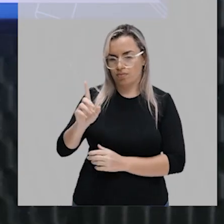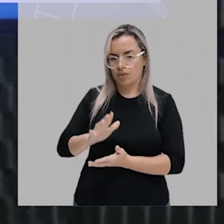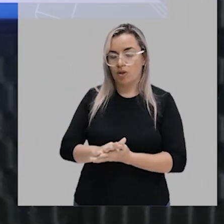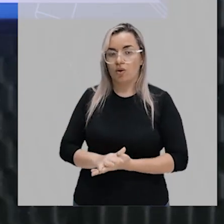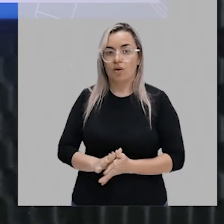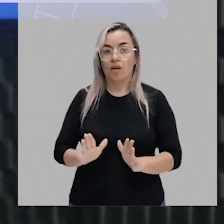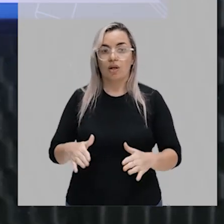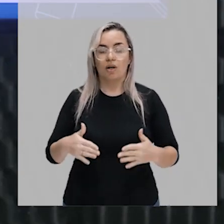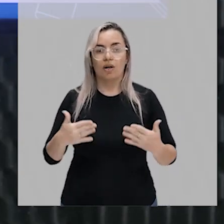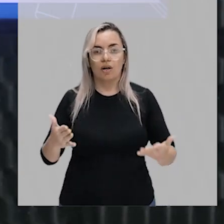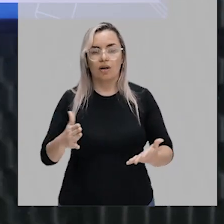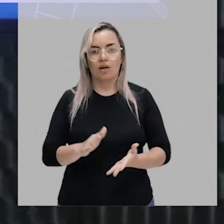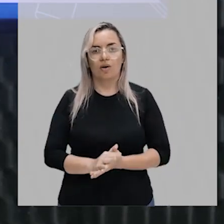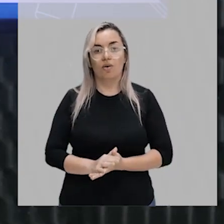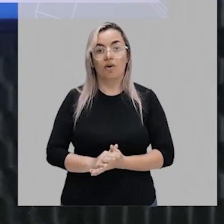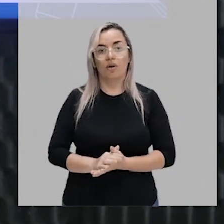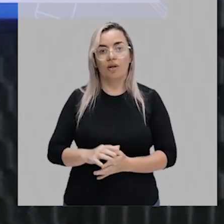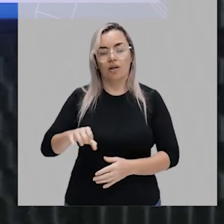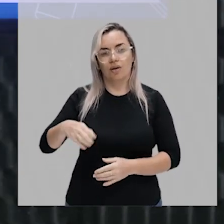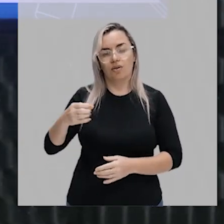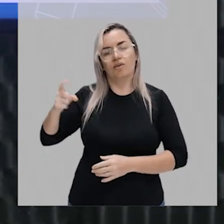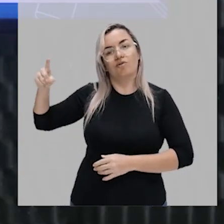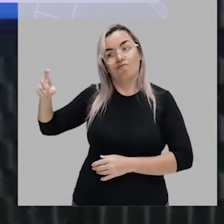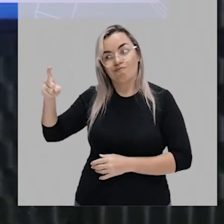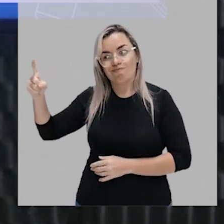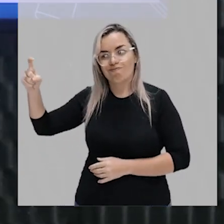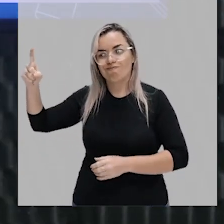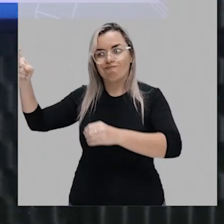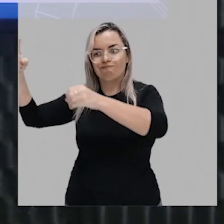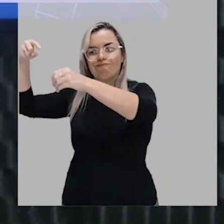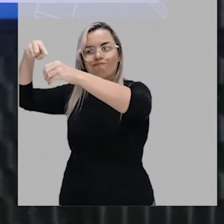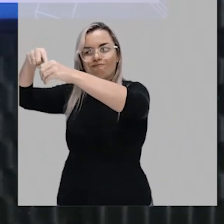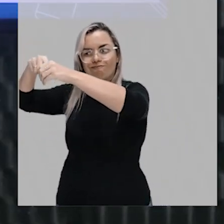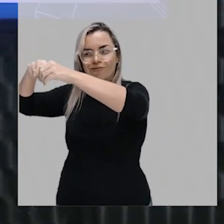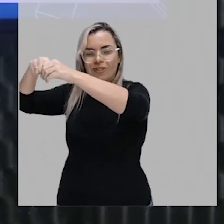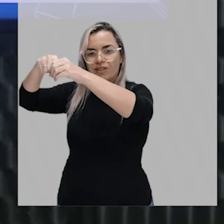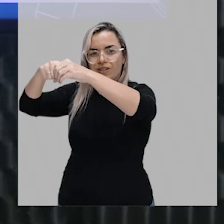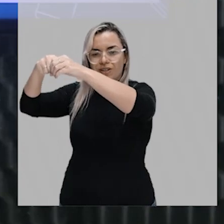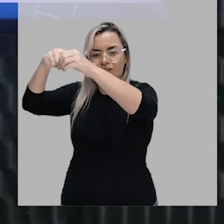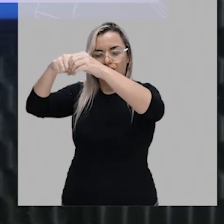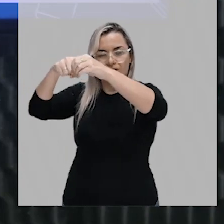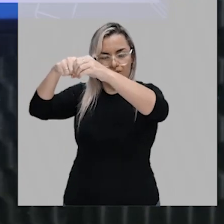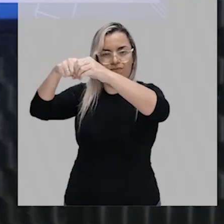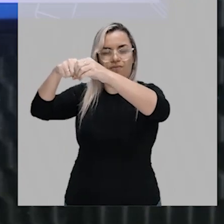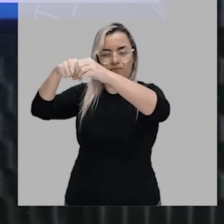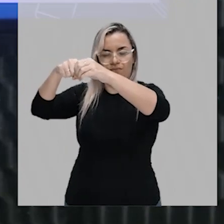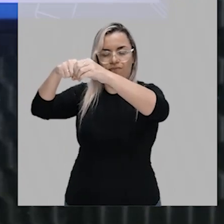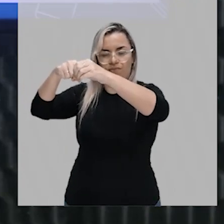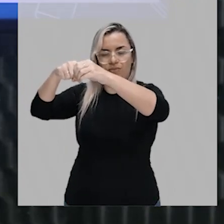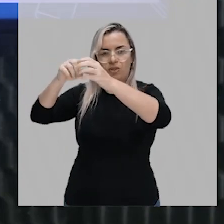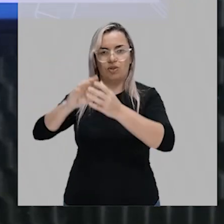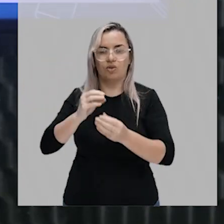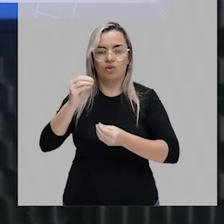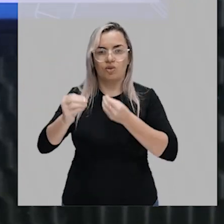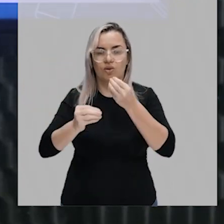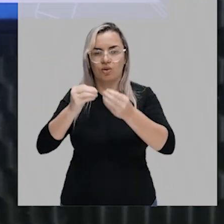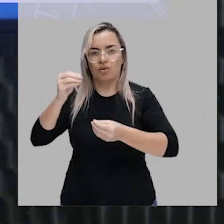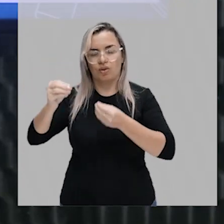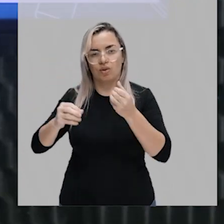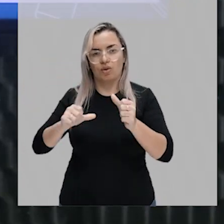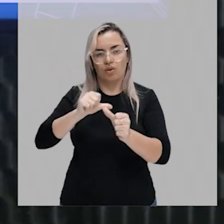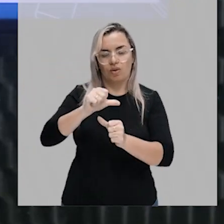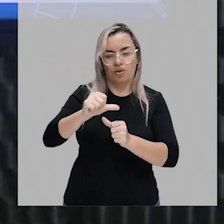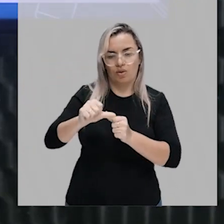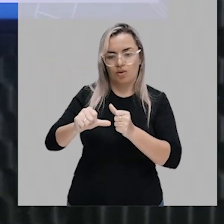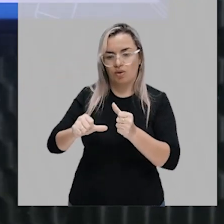gametas que se movimentam são os espermatozoides, né? Que é o gameta masculino. O que faz com que o óvulo seja transportado da